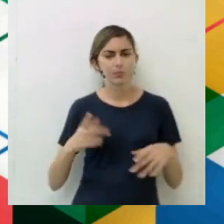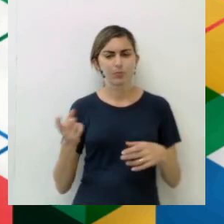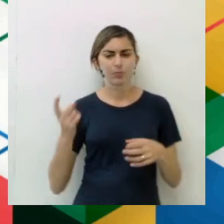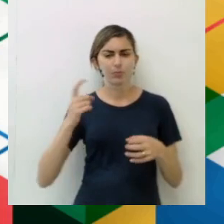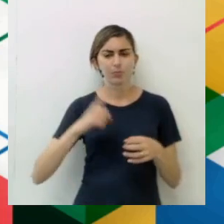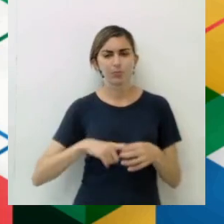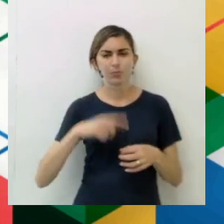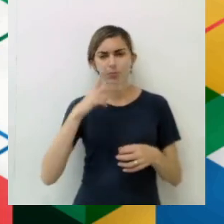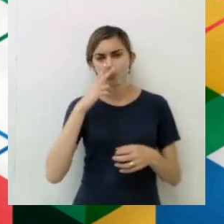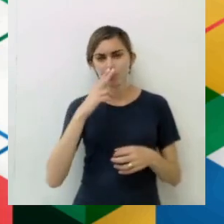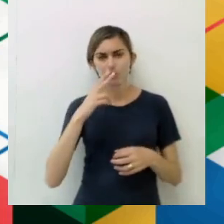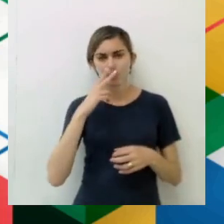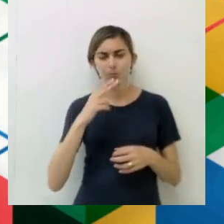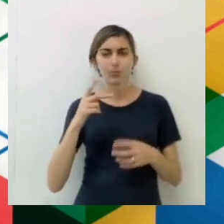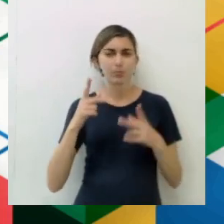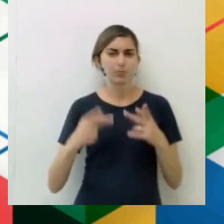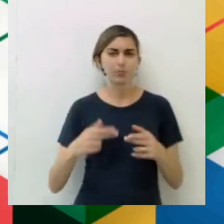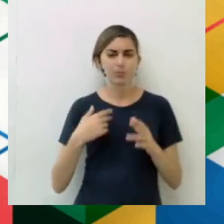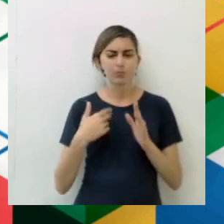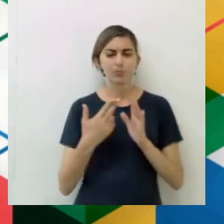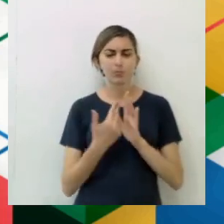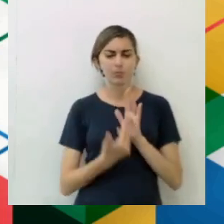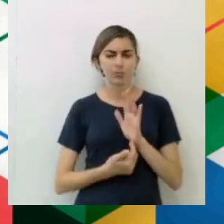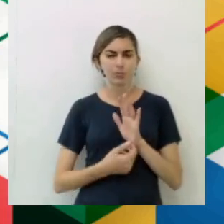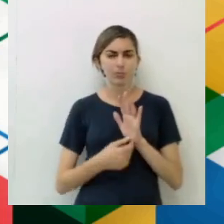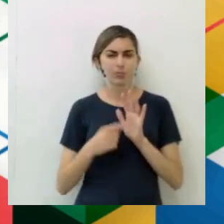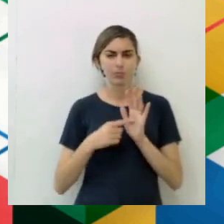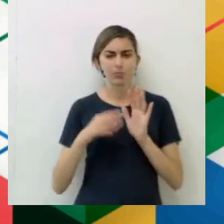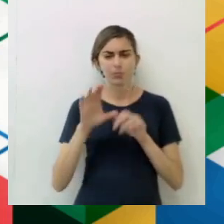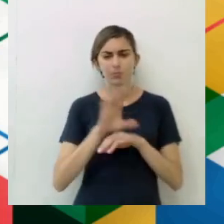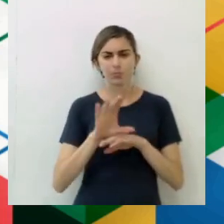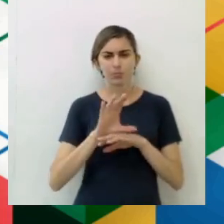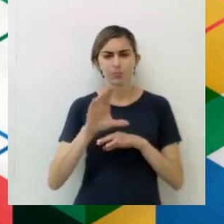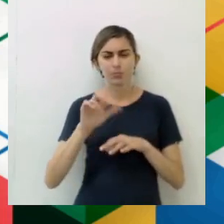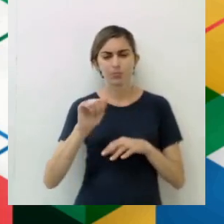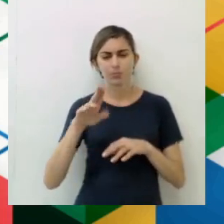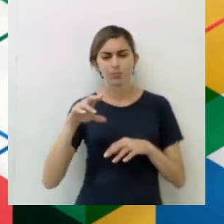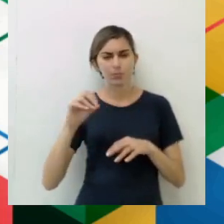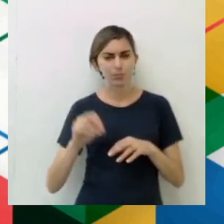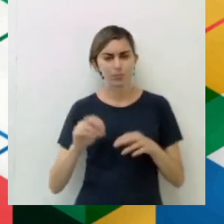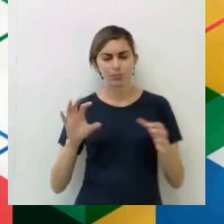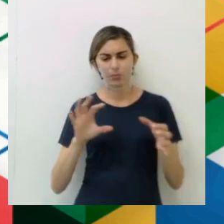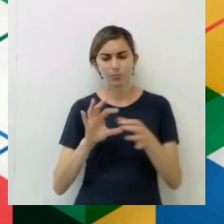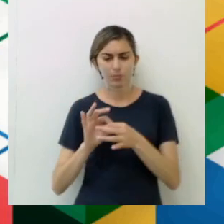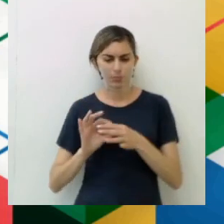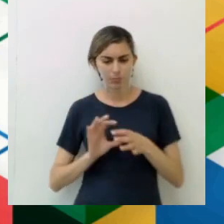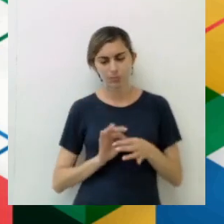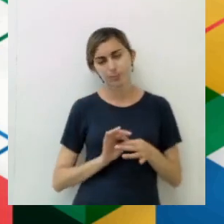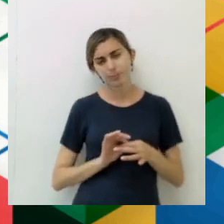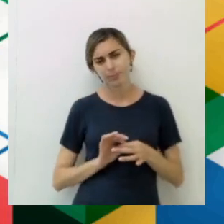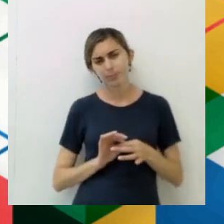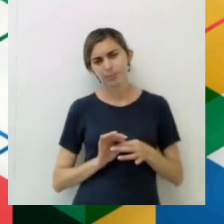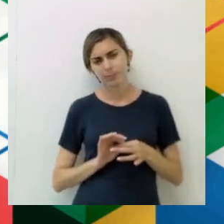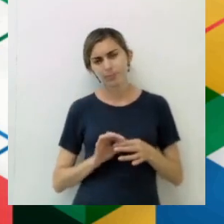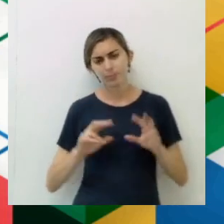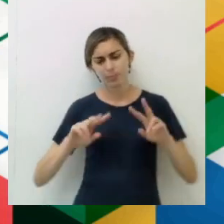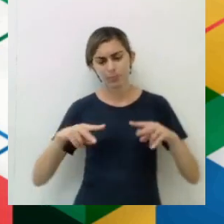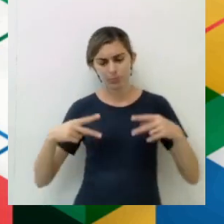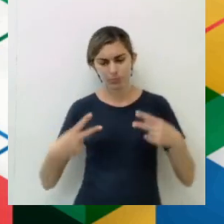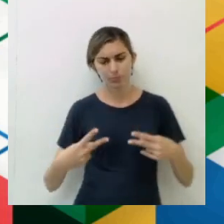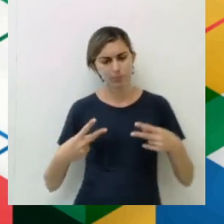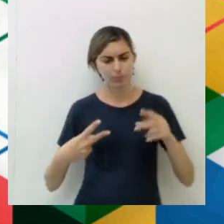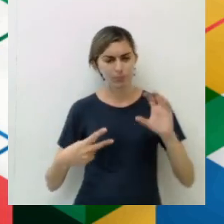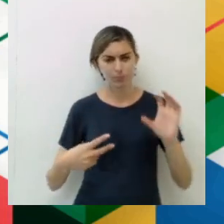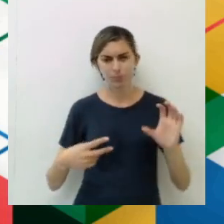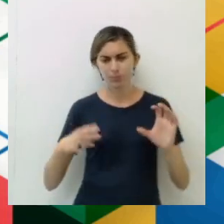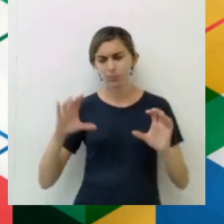voltando à mesma vibezinha que eu desenhei aqui, tá a bolinha do carbono, aqui a ligação, né? Aqui a ligação dupla, né? A outra bolinha